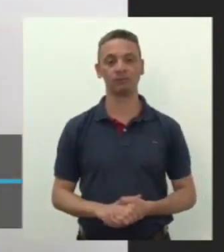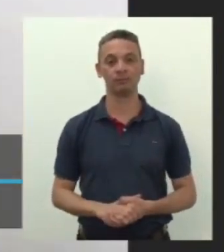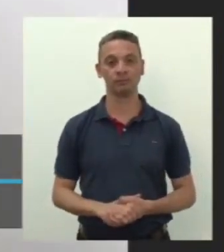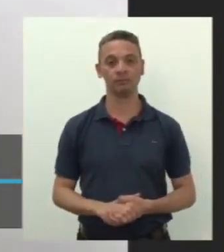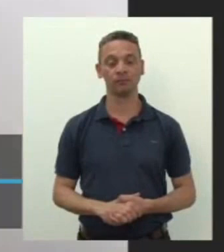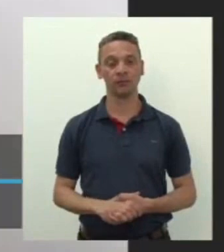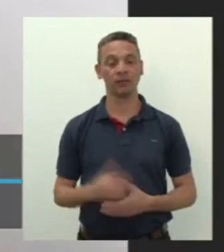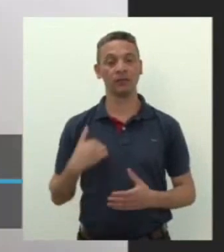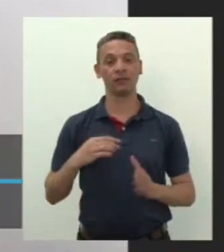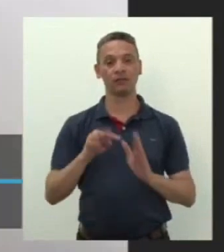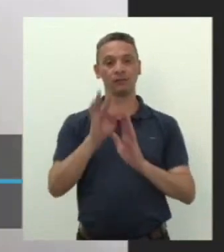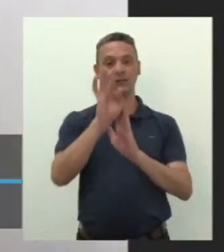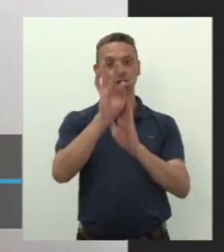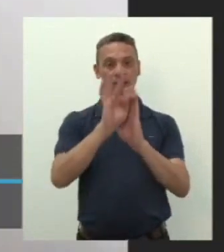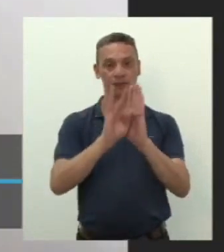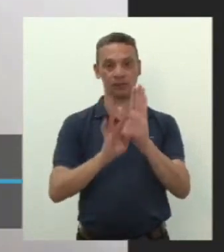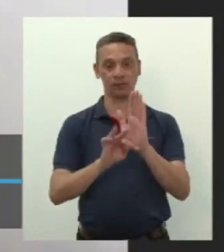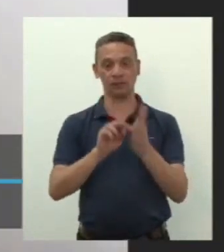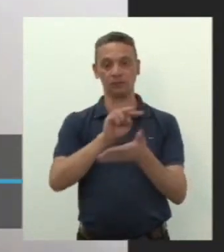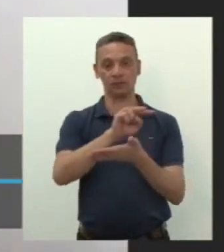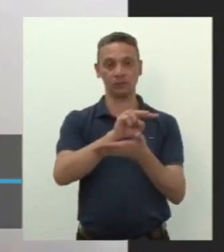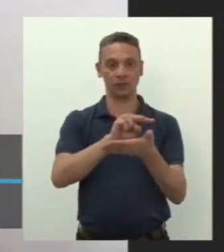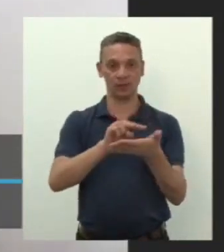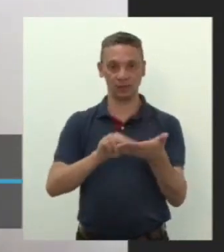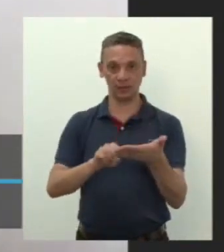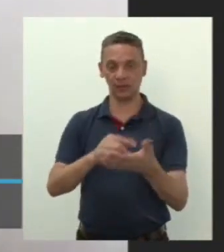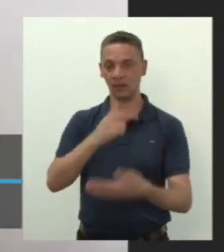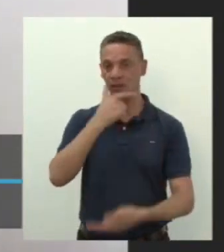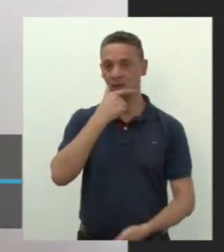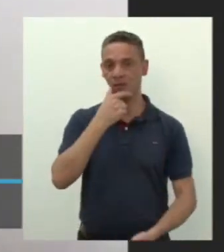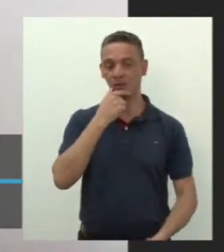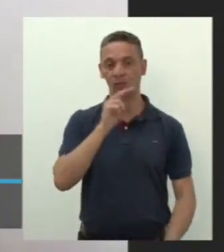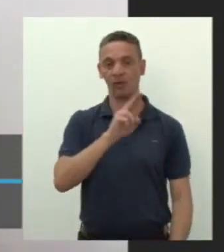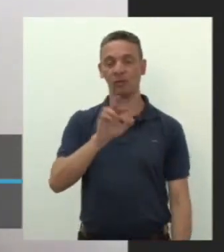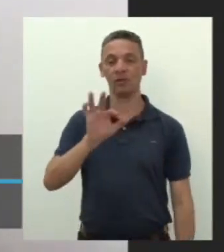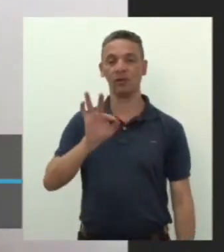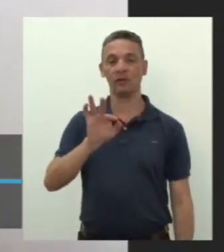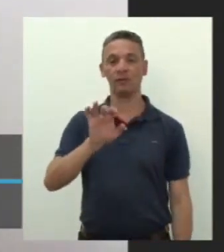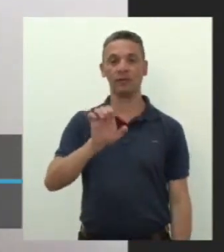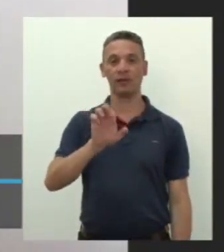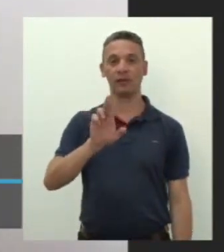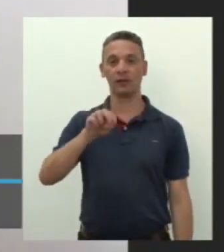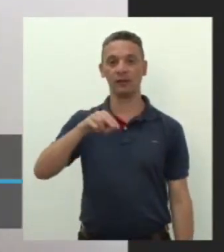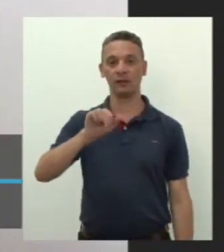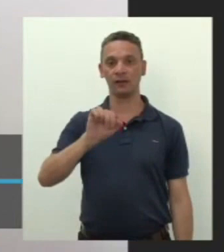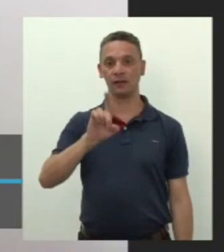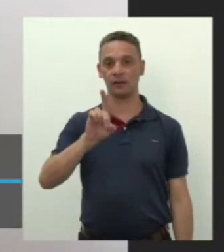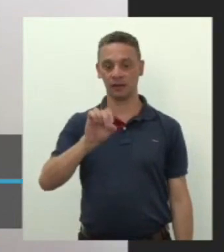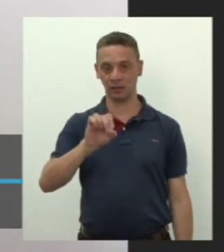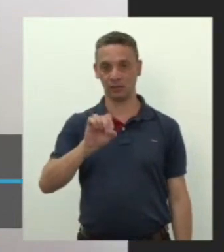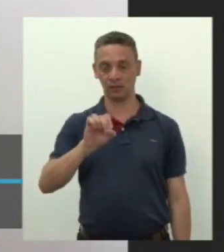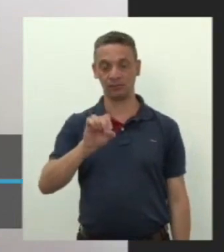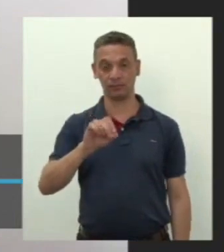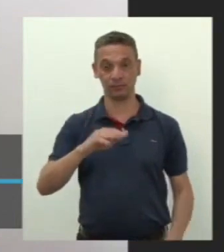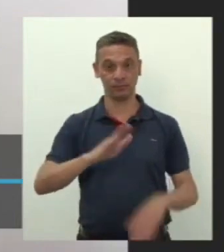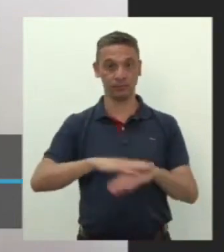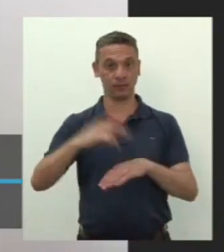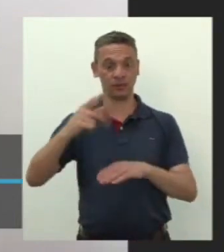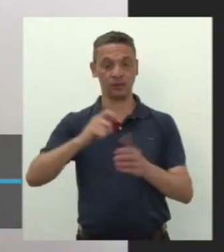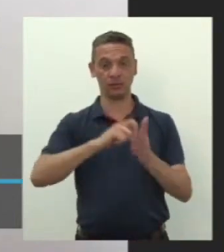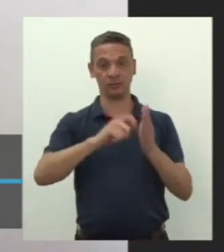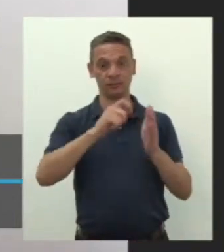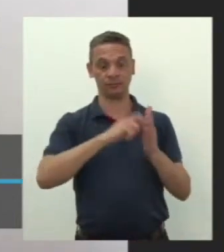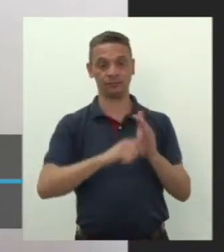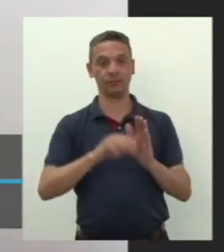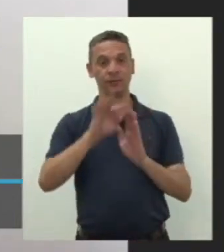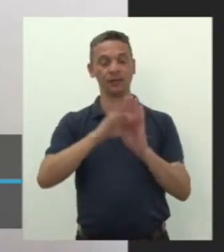Eu vou ler um texto para vocês do Fernando Teixeira de Andrade. E é um